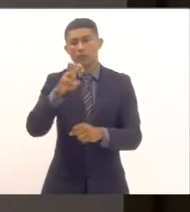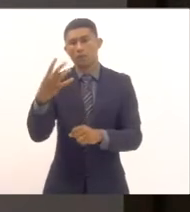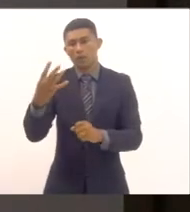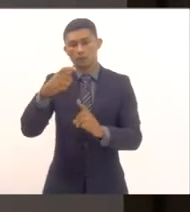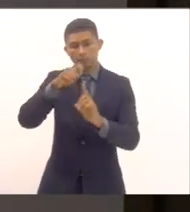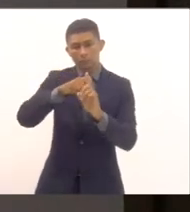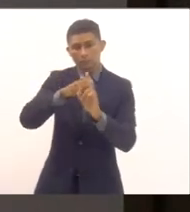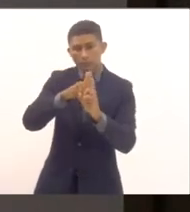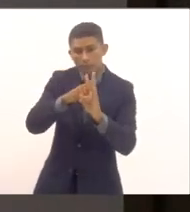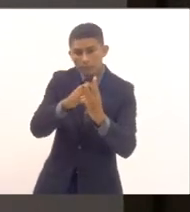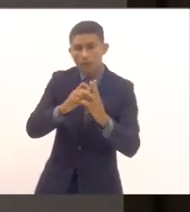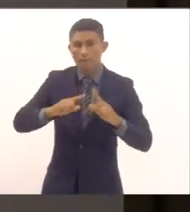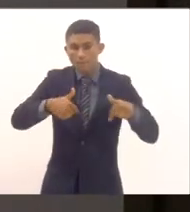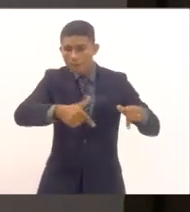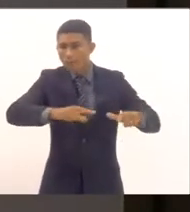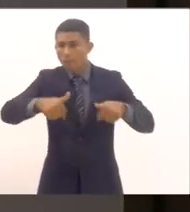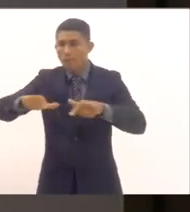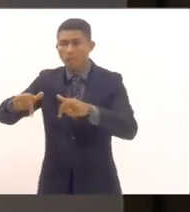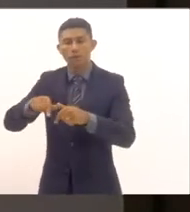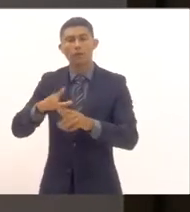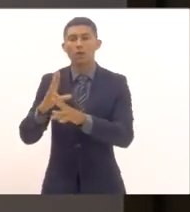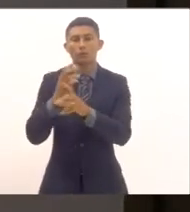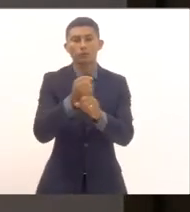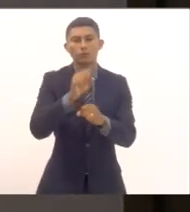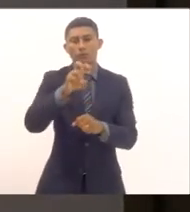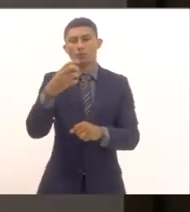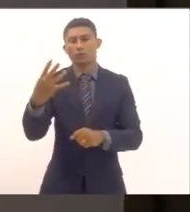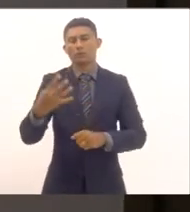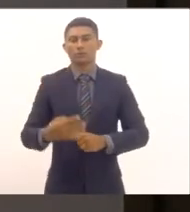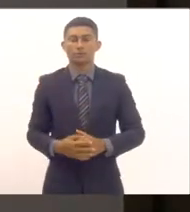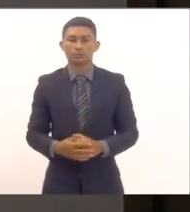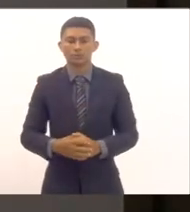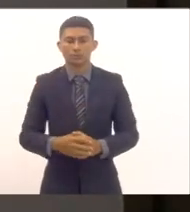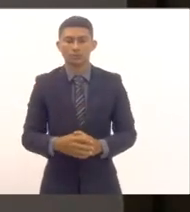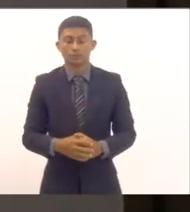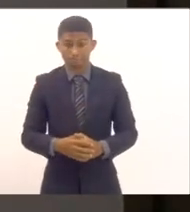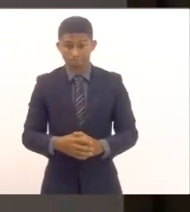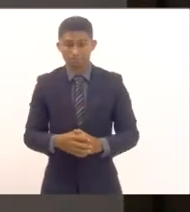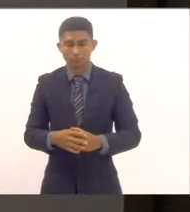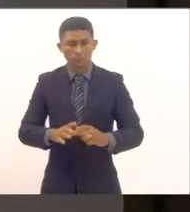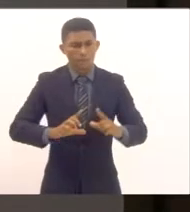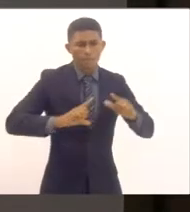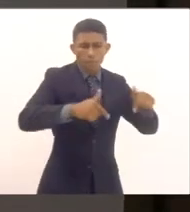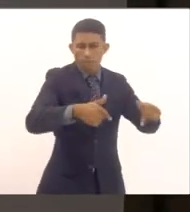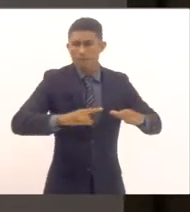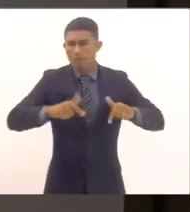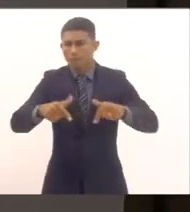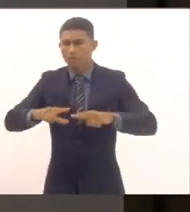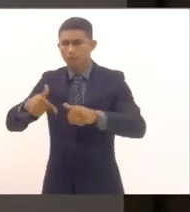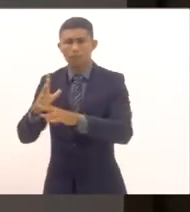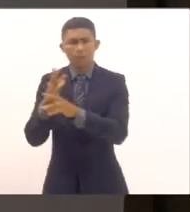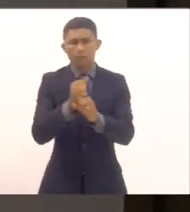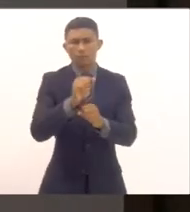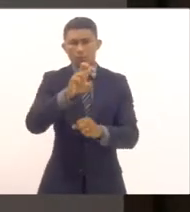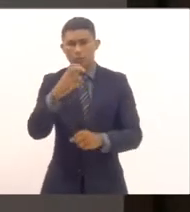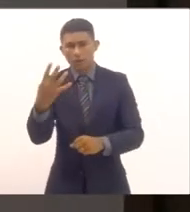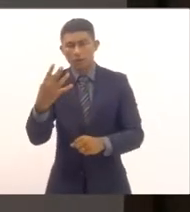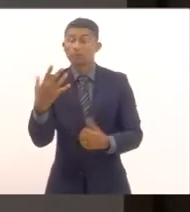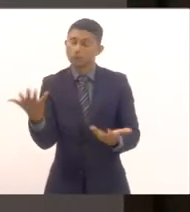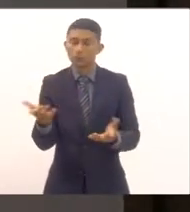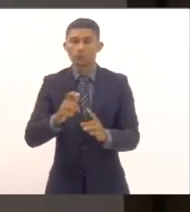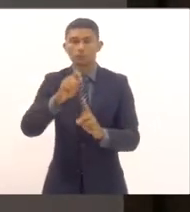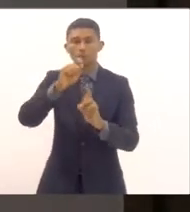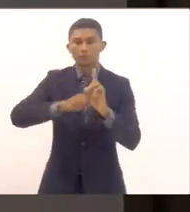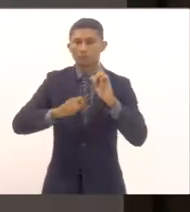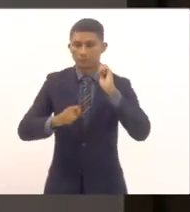nós iniciamos elas é desta 54 operações no mês de